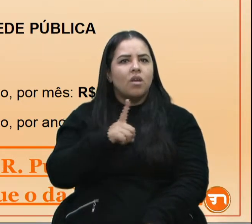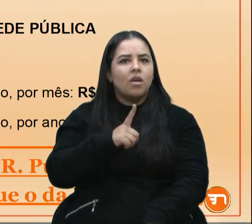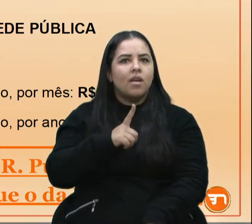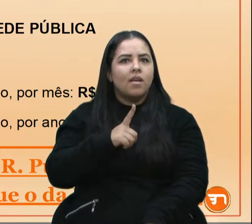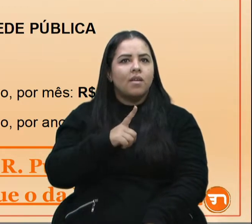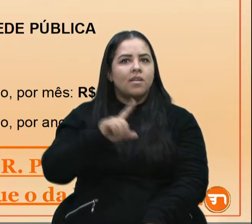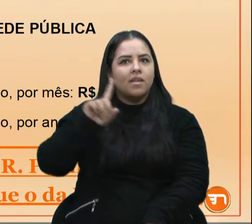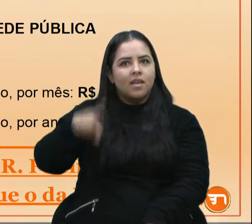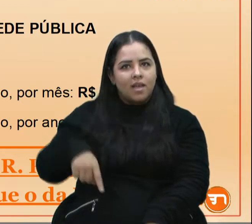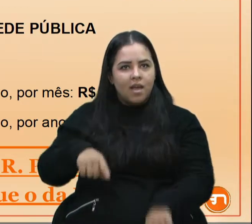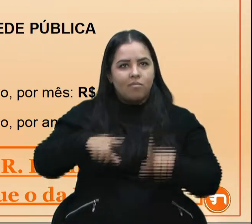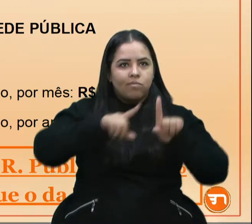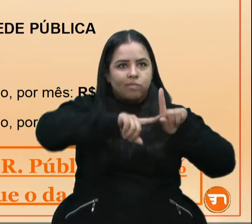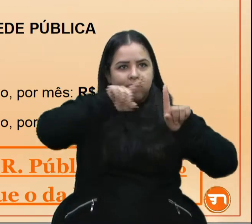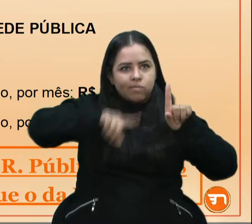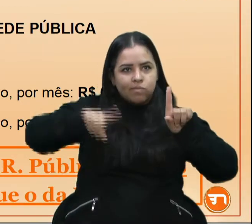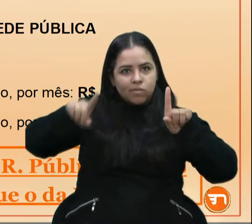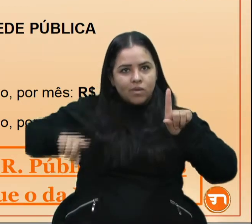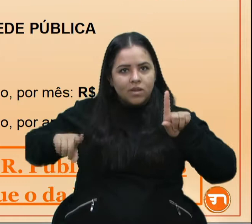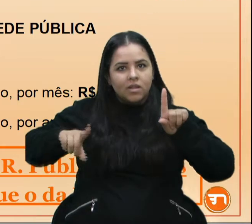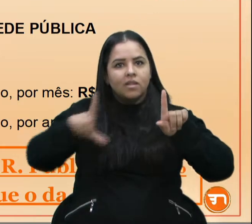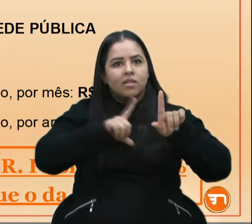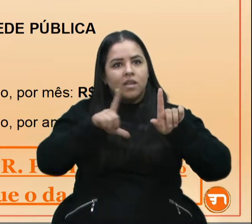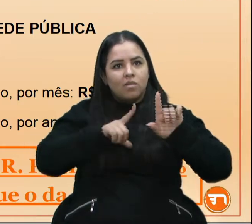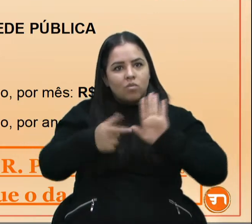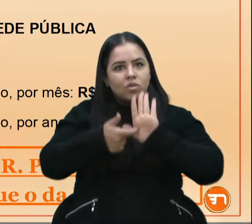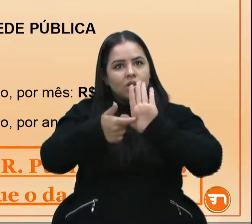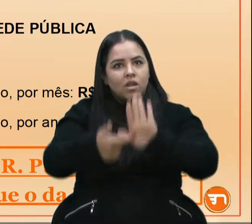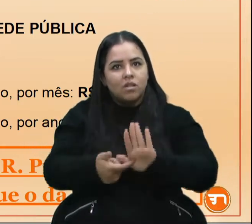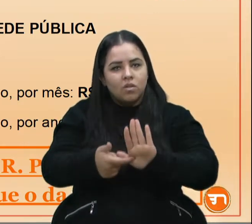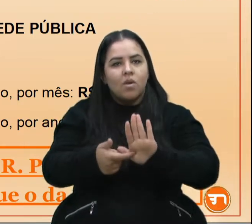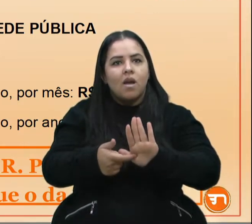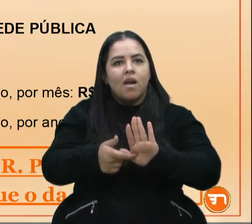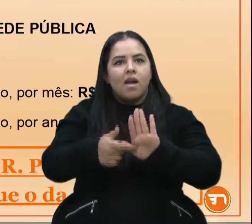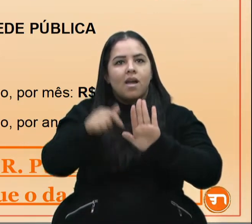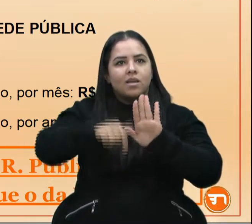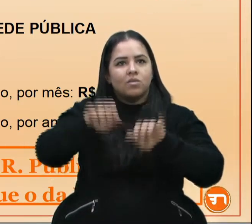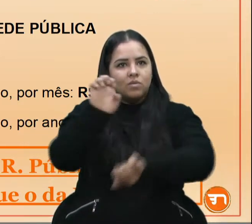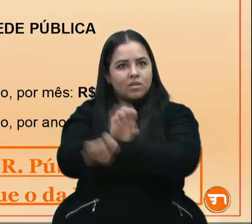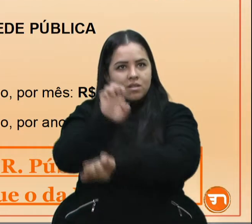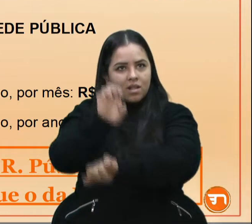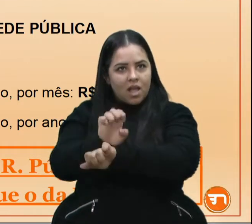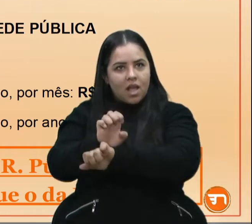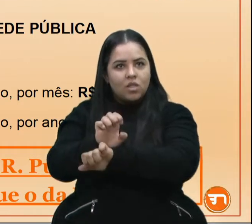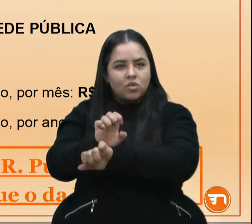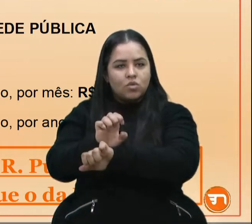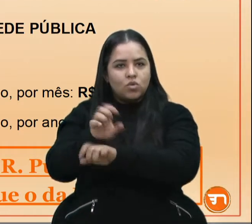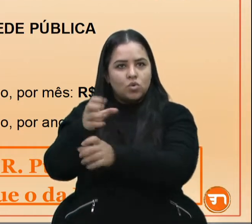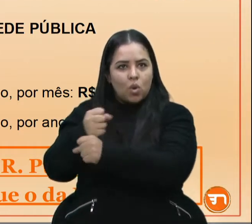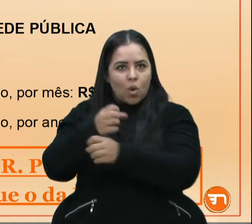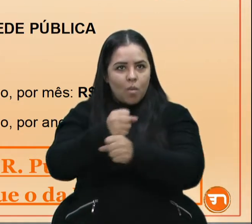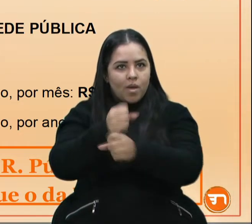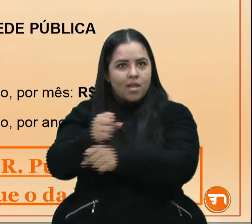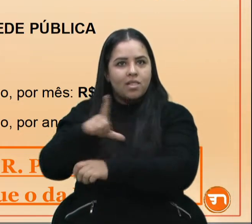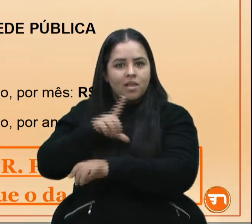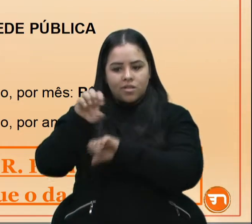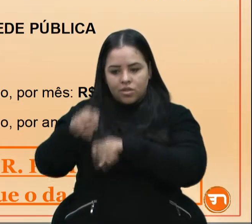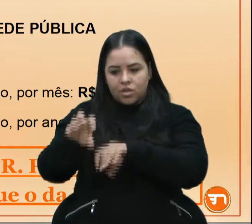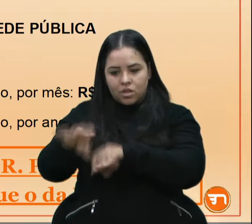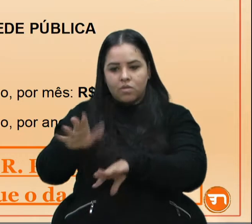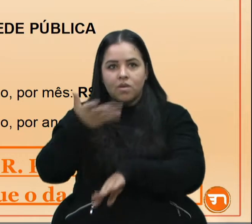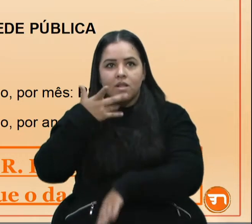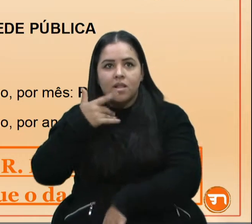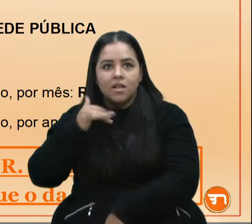Rui Barbosa, divulgado pelo Tribunal de Contas do Estado, vereador Lucas, nós temos o gasto em ensino infantil